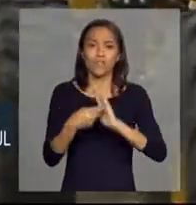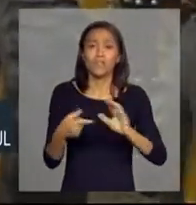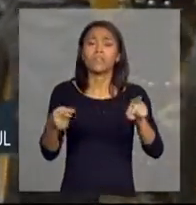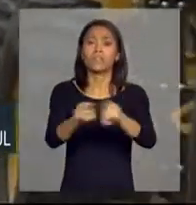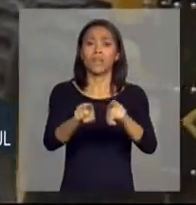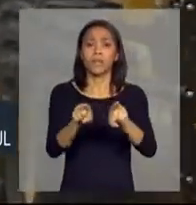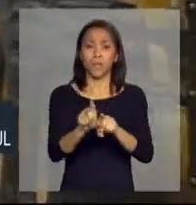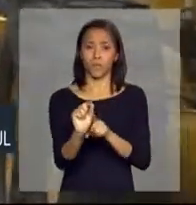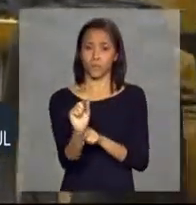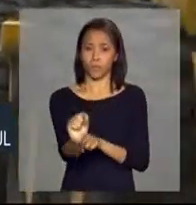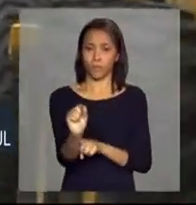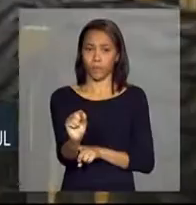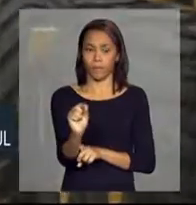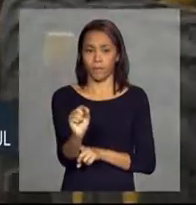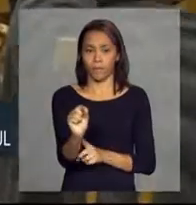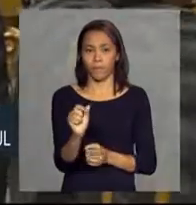também